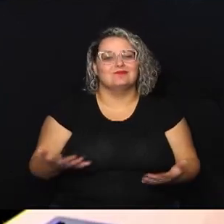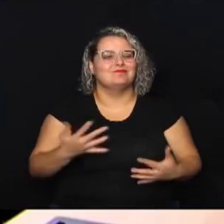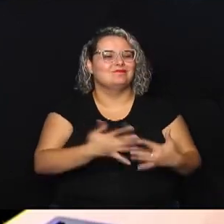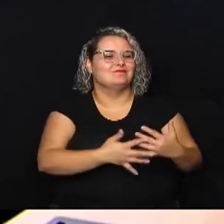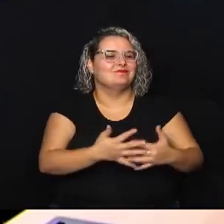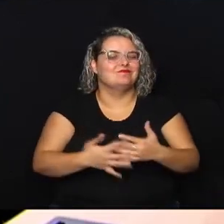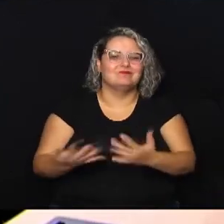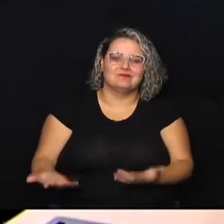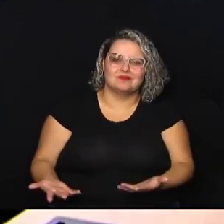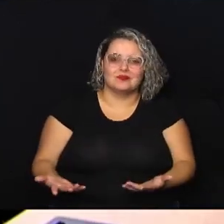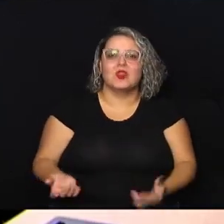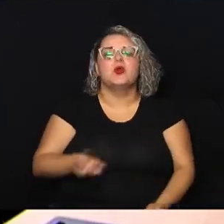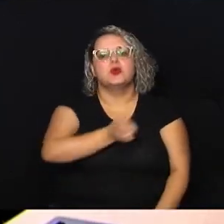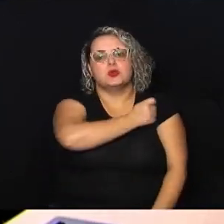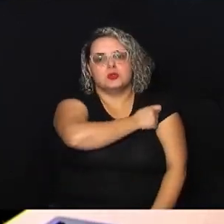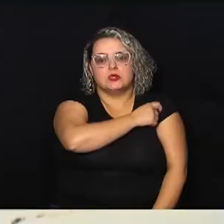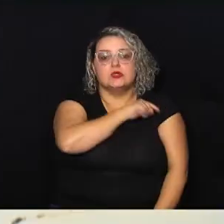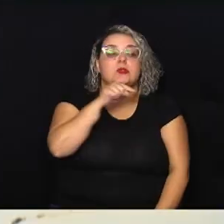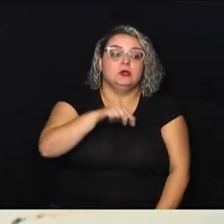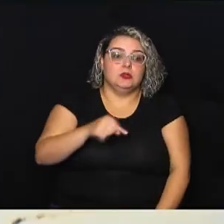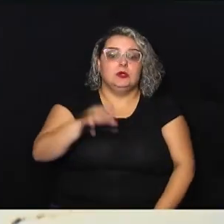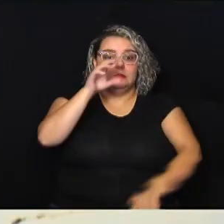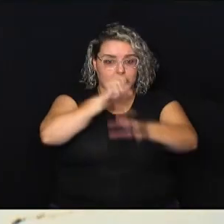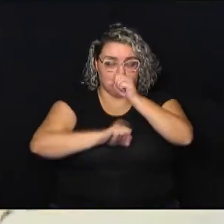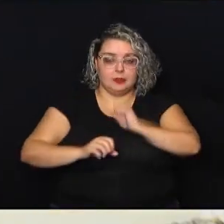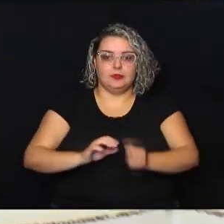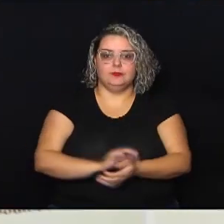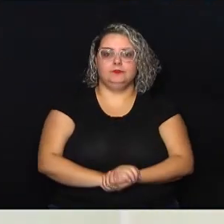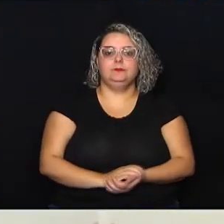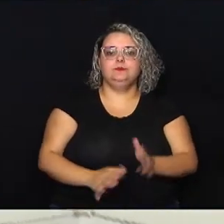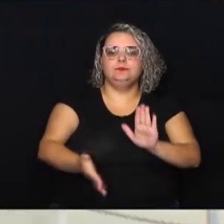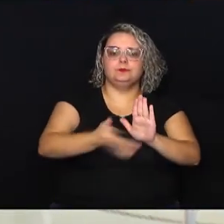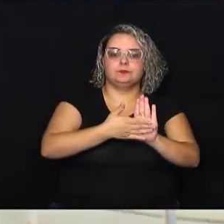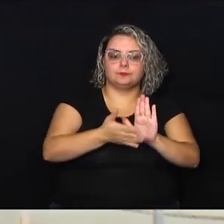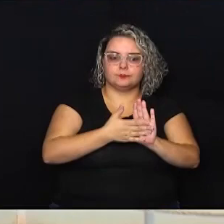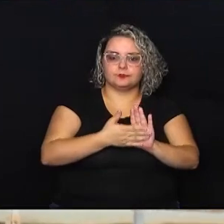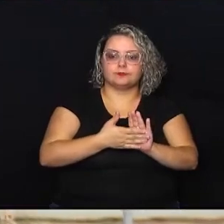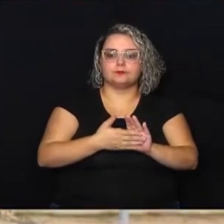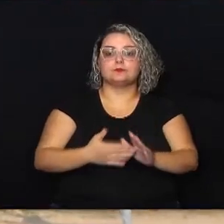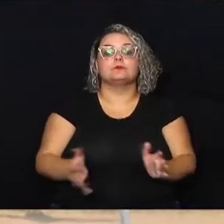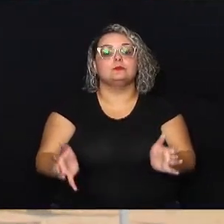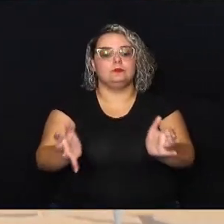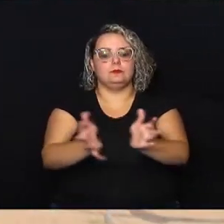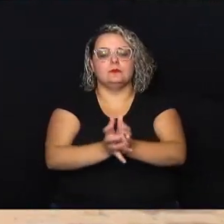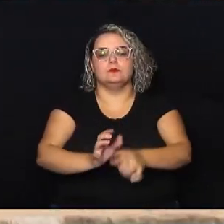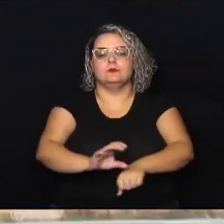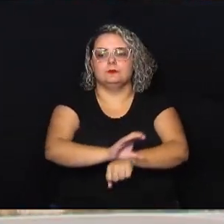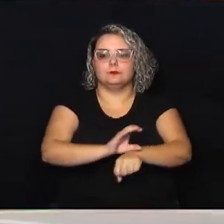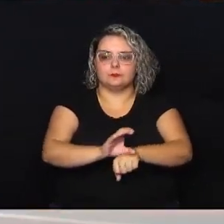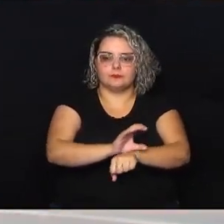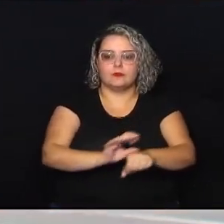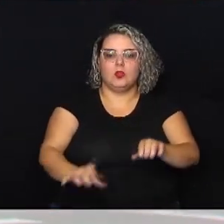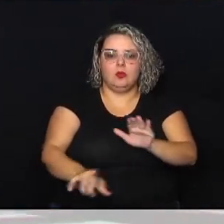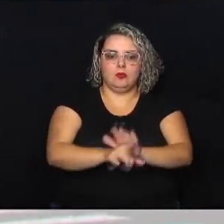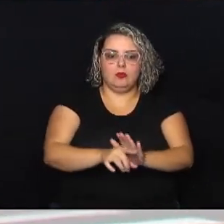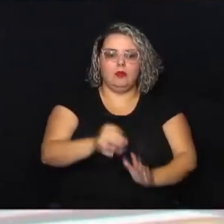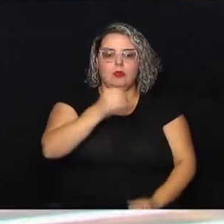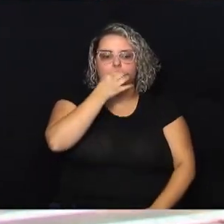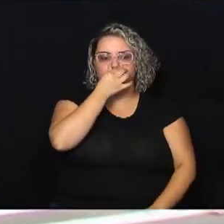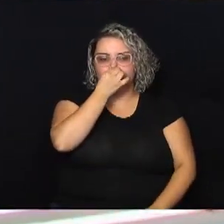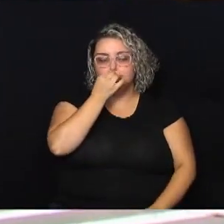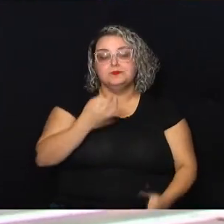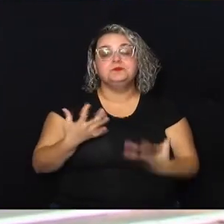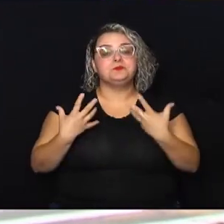incomodando os alunos que estão lá para aprender. A proposta ainda deve passar pela Comissão de Constituição e Legalidade e, se